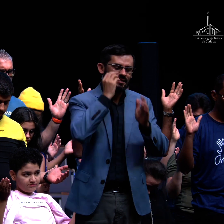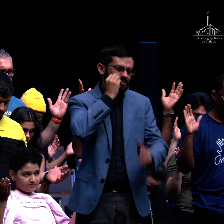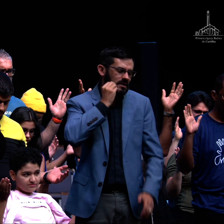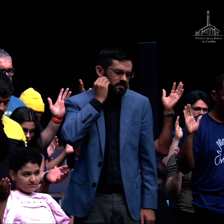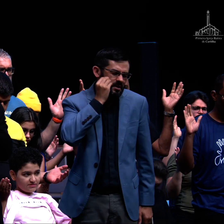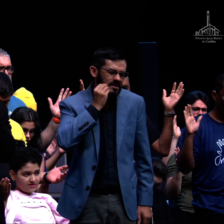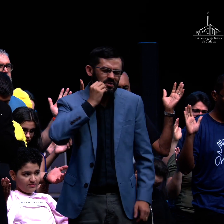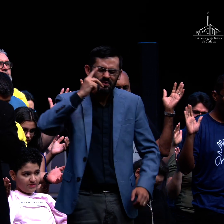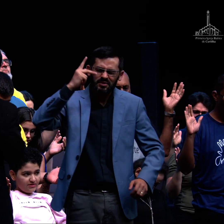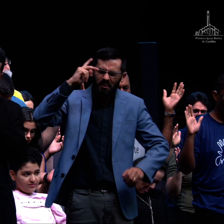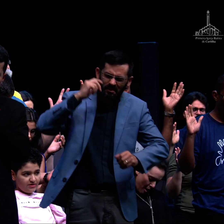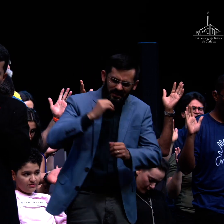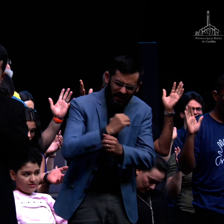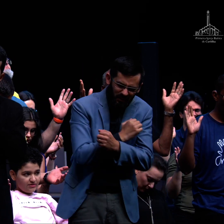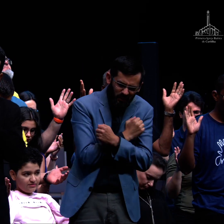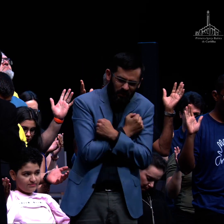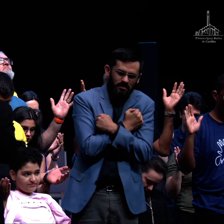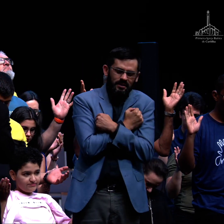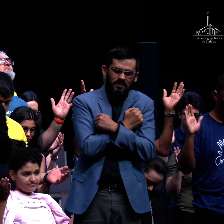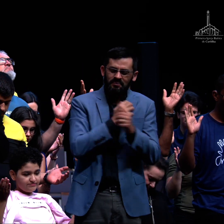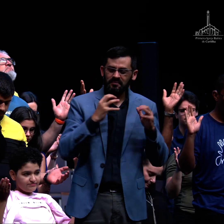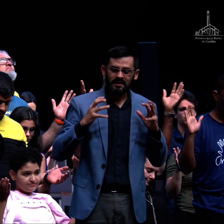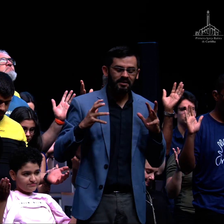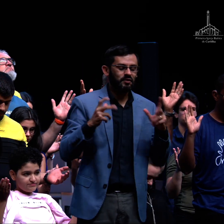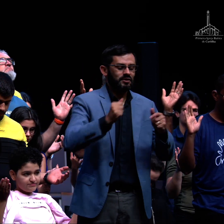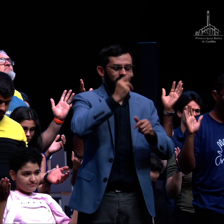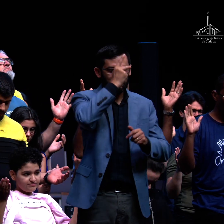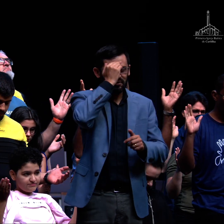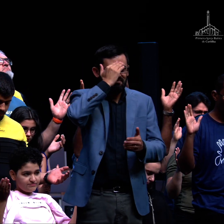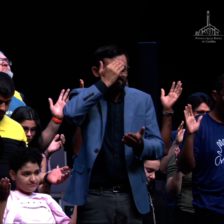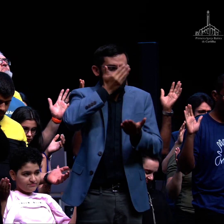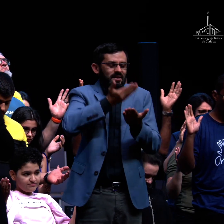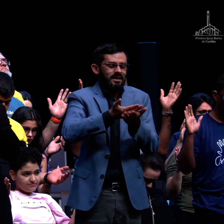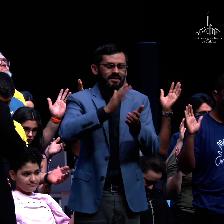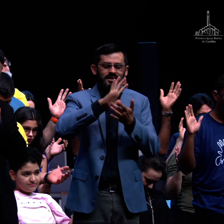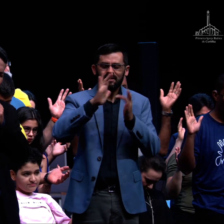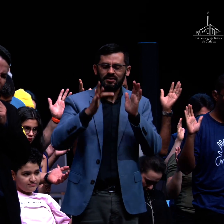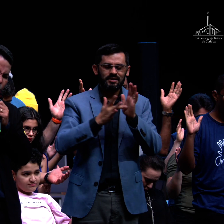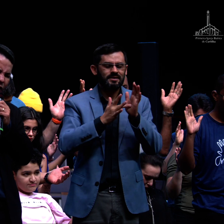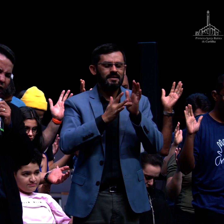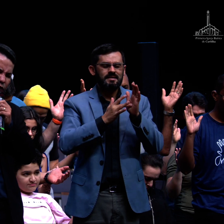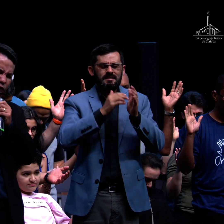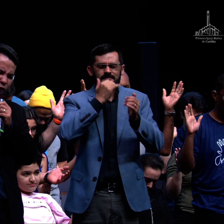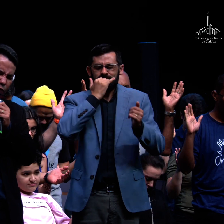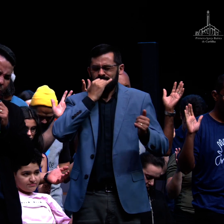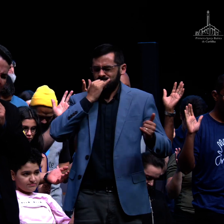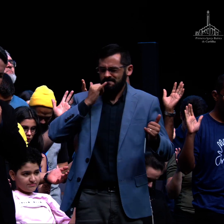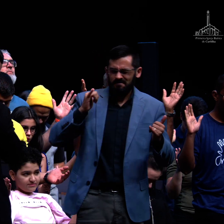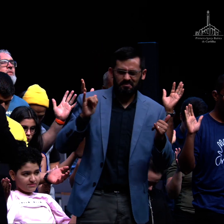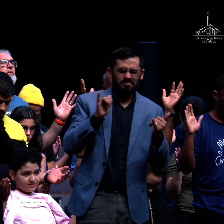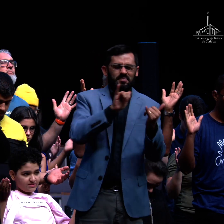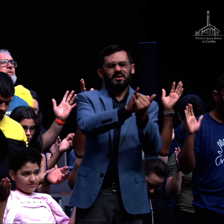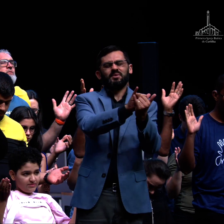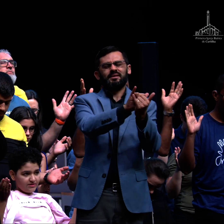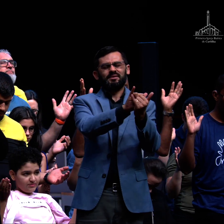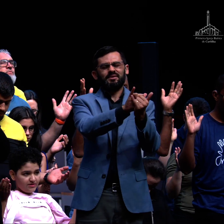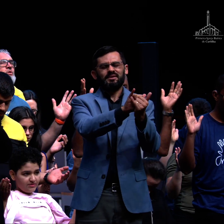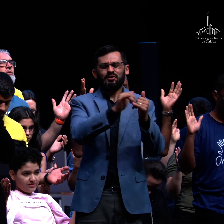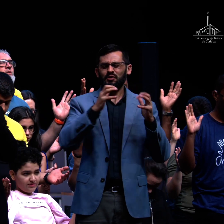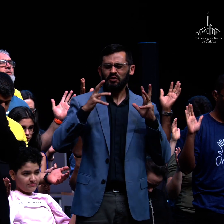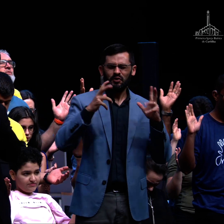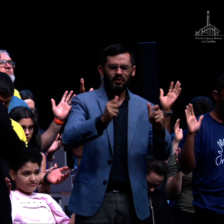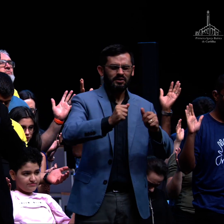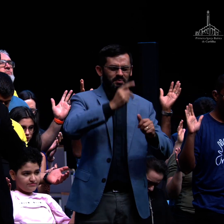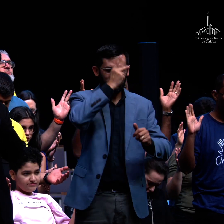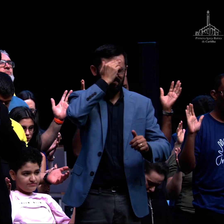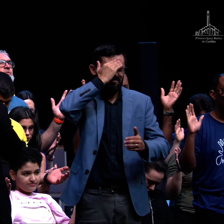experimente o teu acolhimento. Todo aquele que crer em Jesus seja perdoado dos seus pecados. Todo